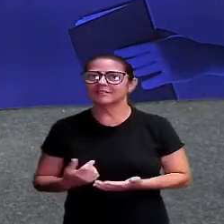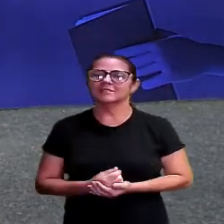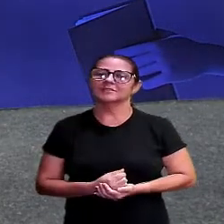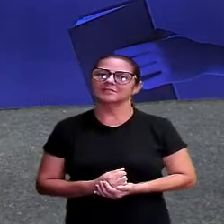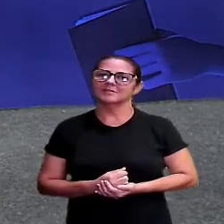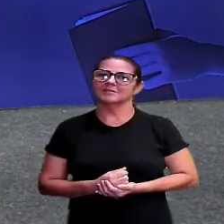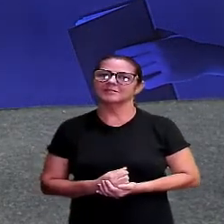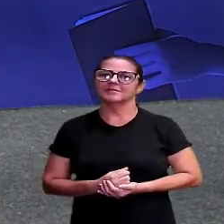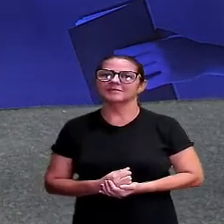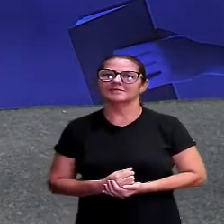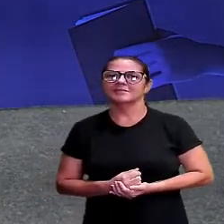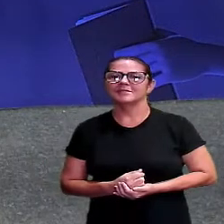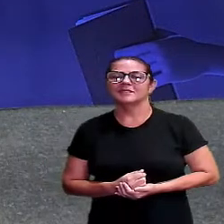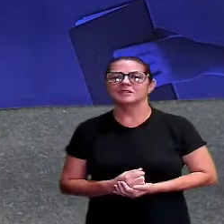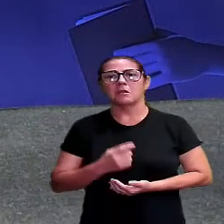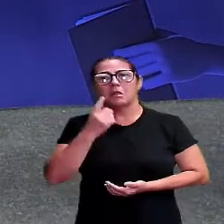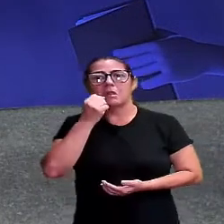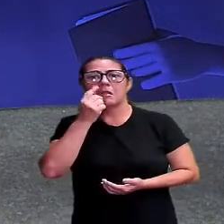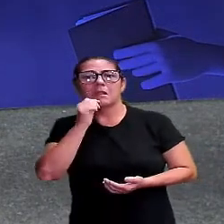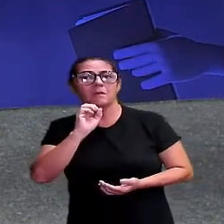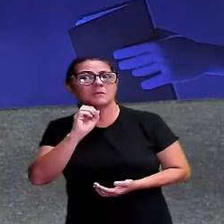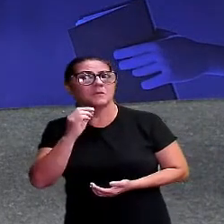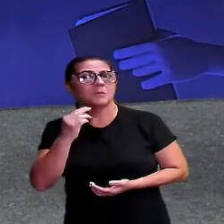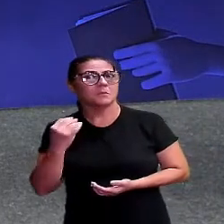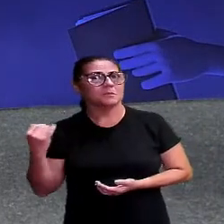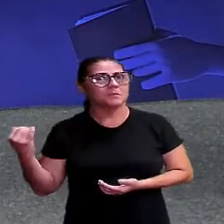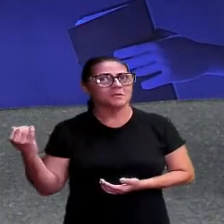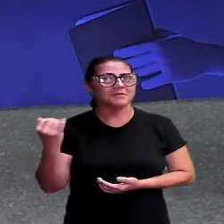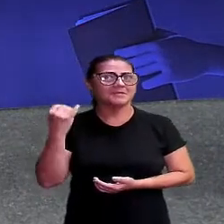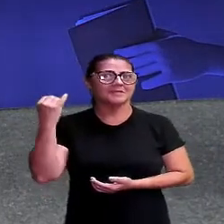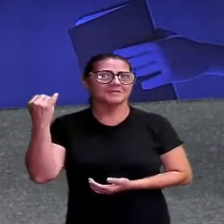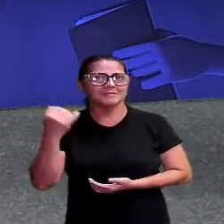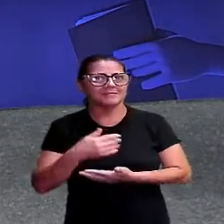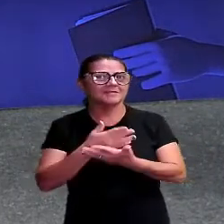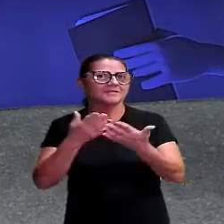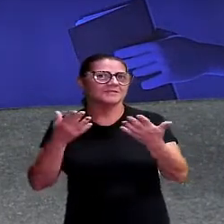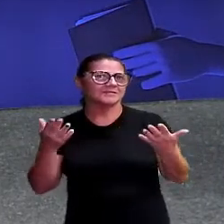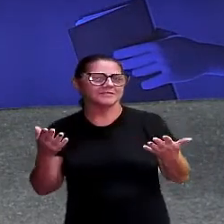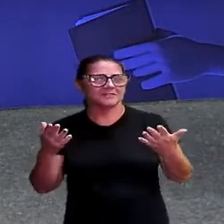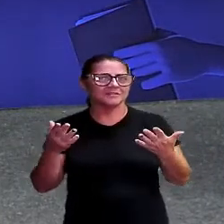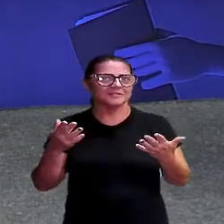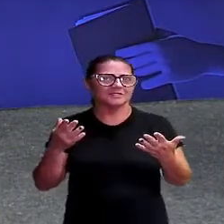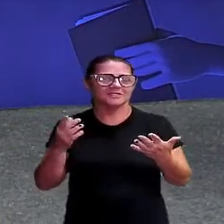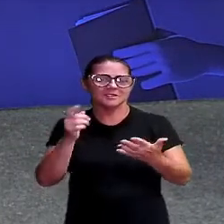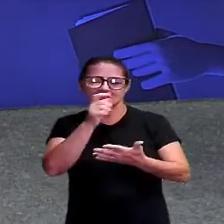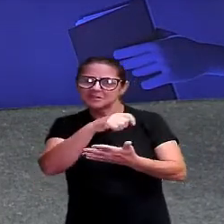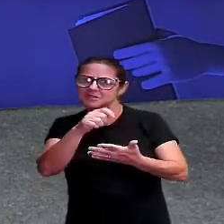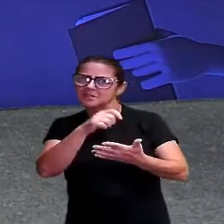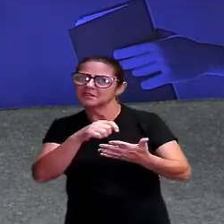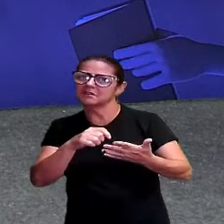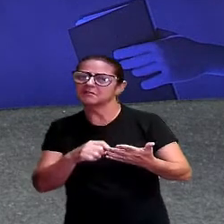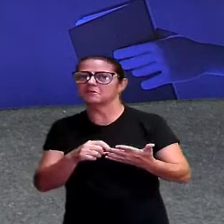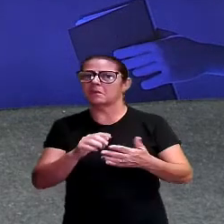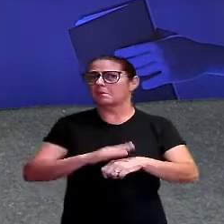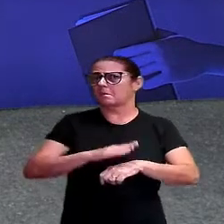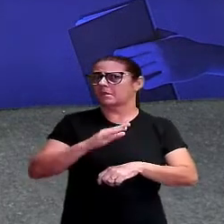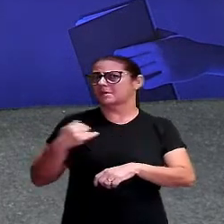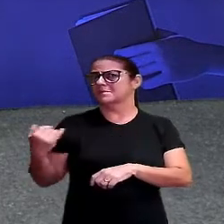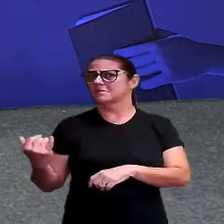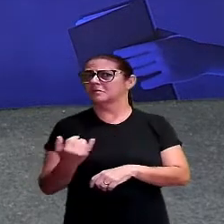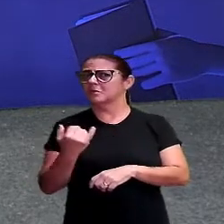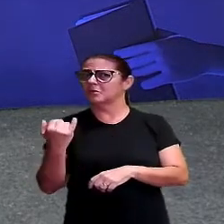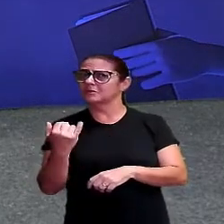claro, com aquela caneta ou aquele lápis que é essencial para você colocar aí alguns pontos necessários para você nunca